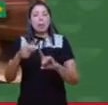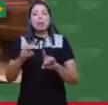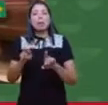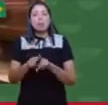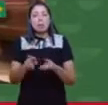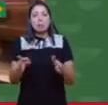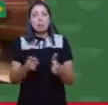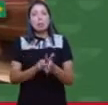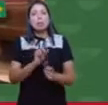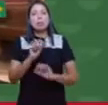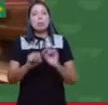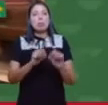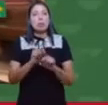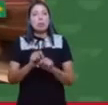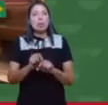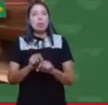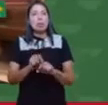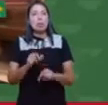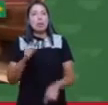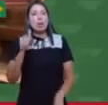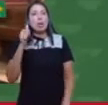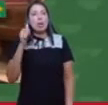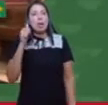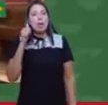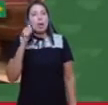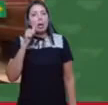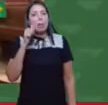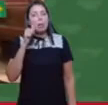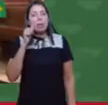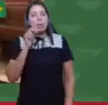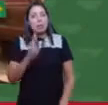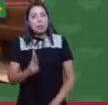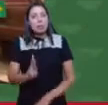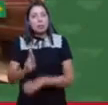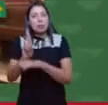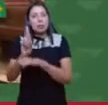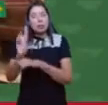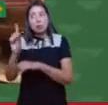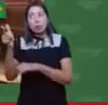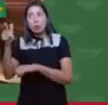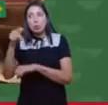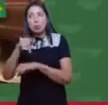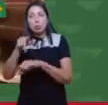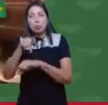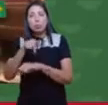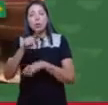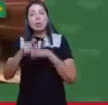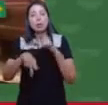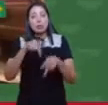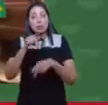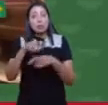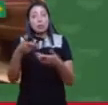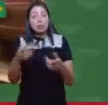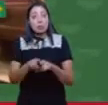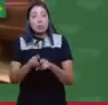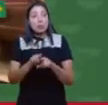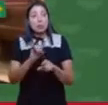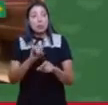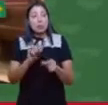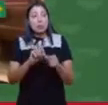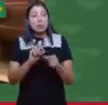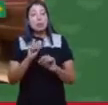ofende a esposa do representante máximo de outra nação, como ele fez no